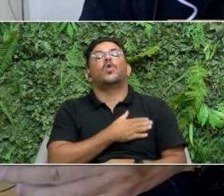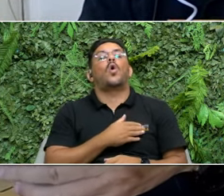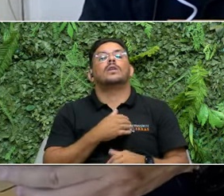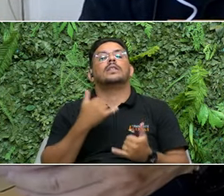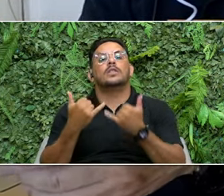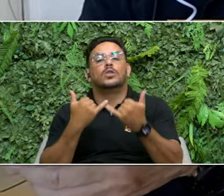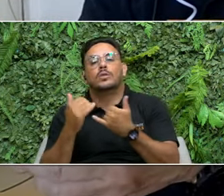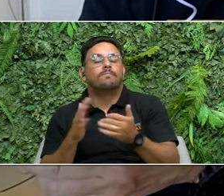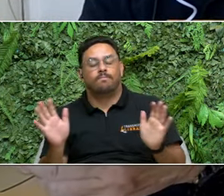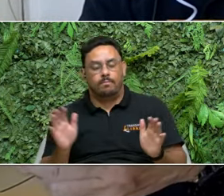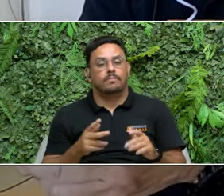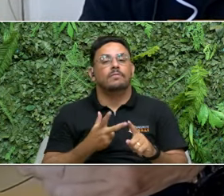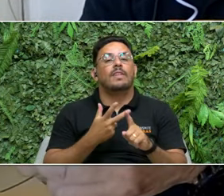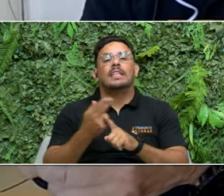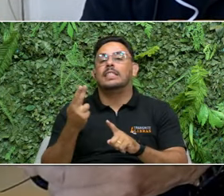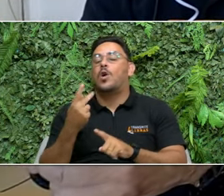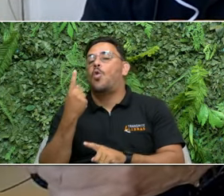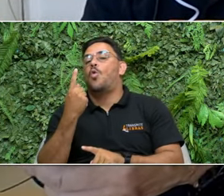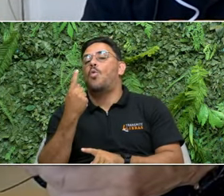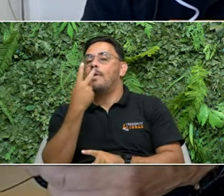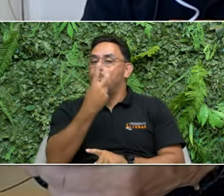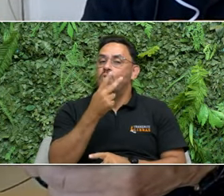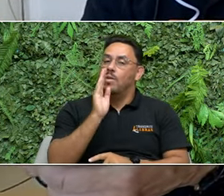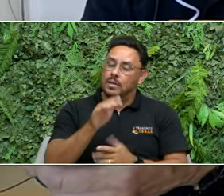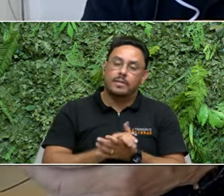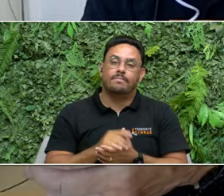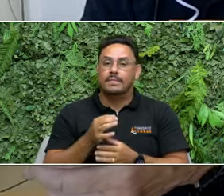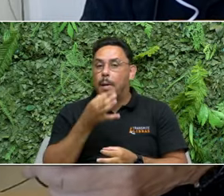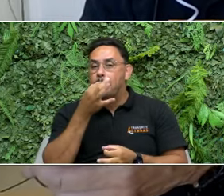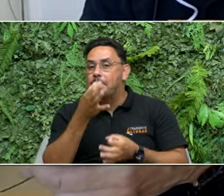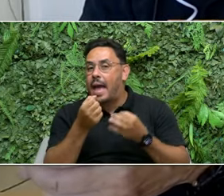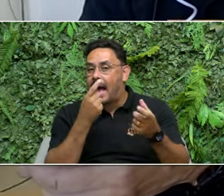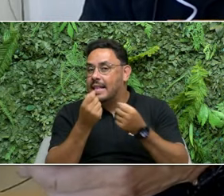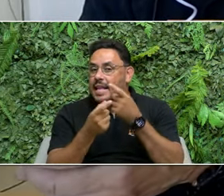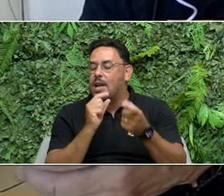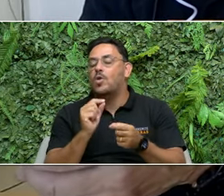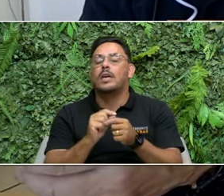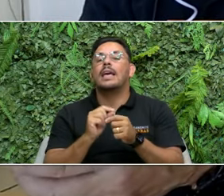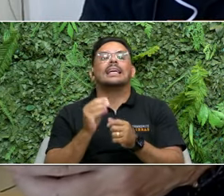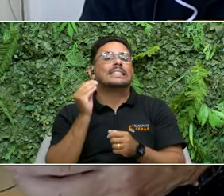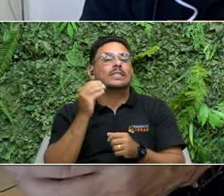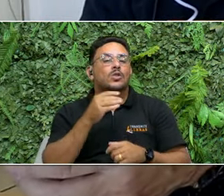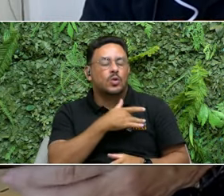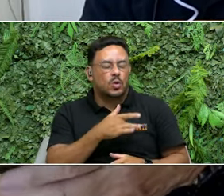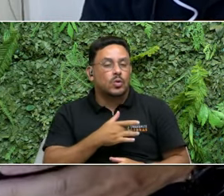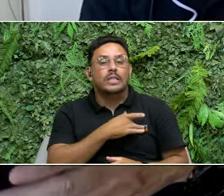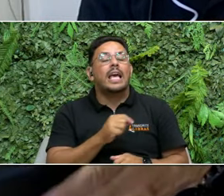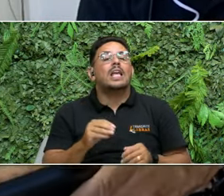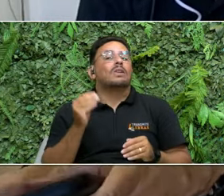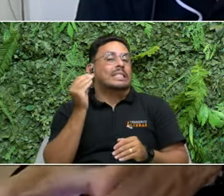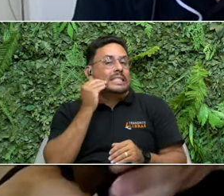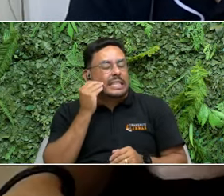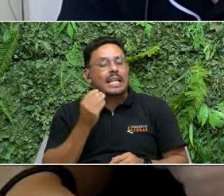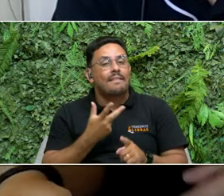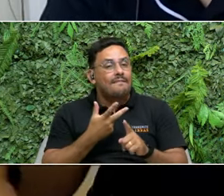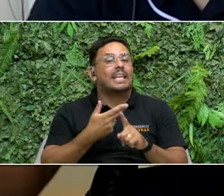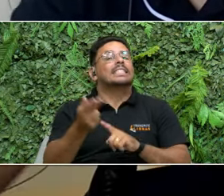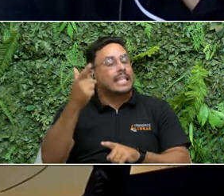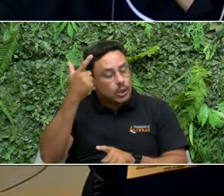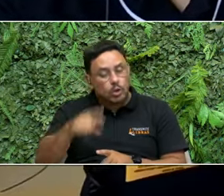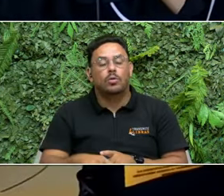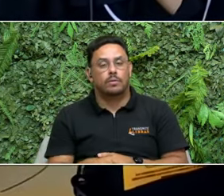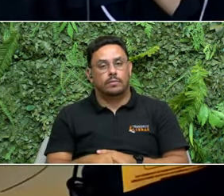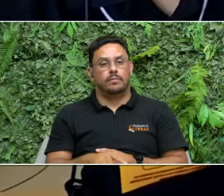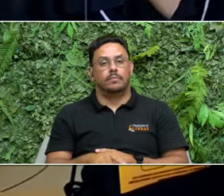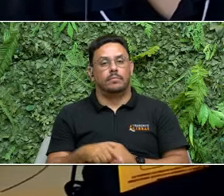duas aqui ou seja né aquela piada o Cruzeiro vem aqui para tentar repetir o que fez das últimas vezes então o Atlético é que tem que fazer